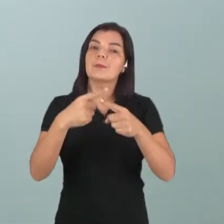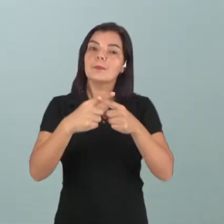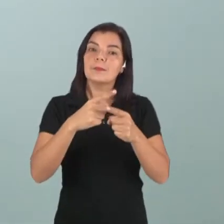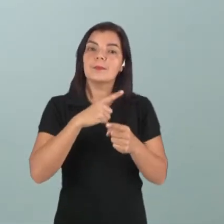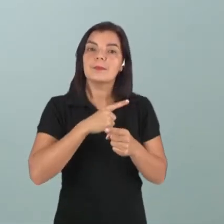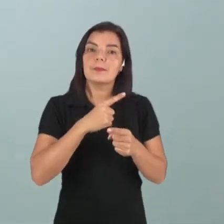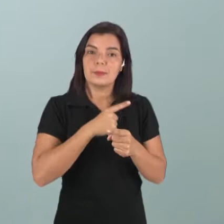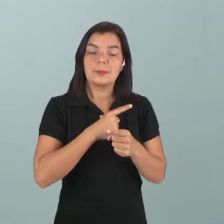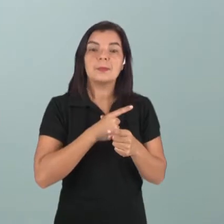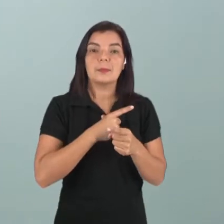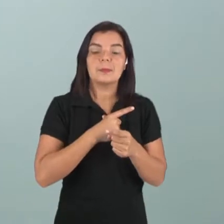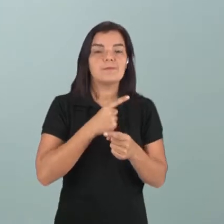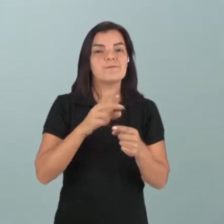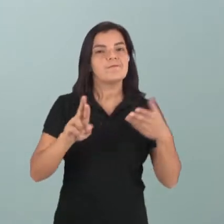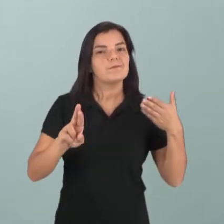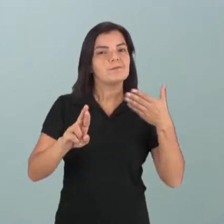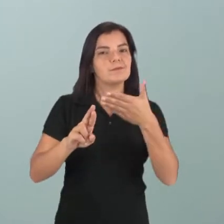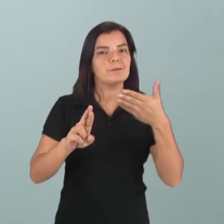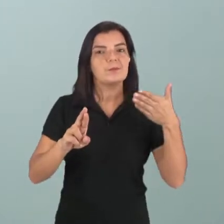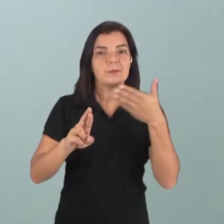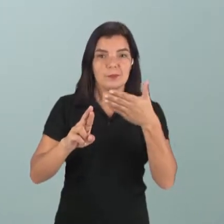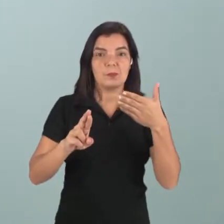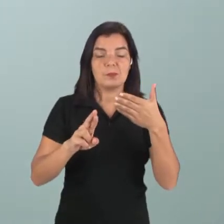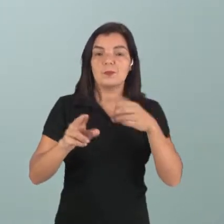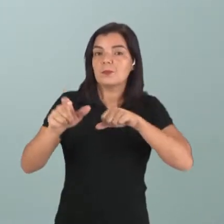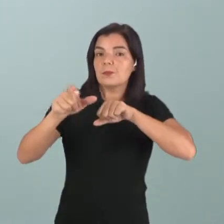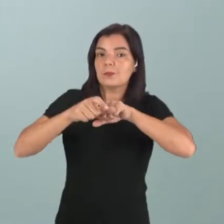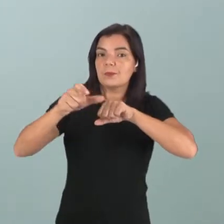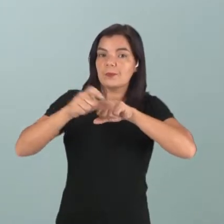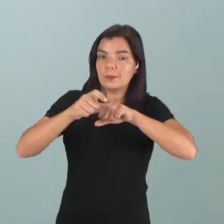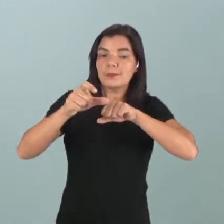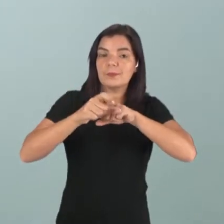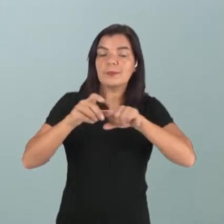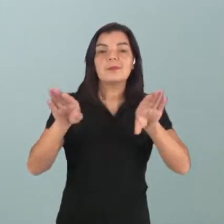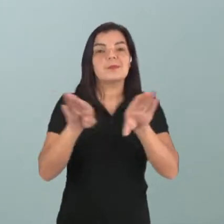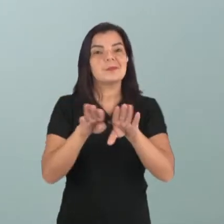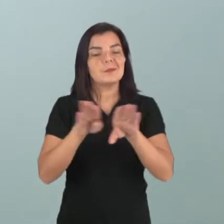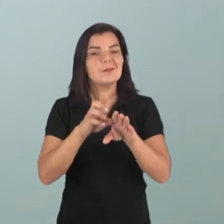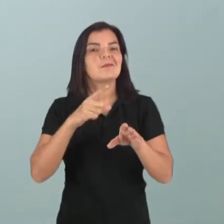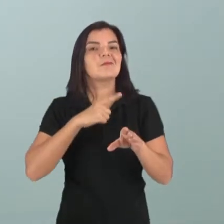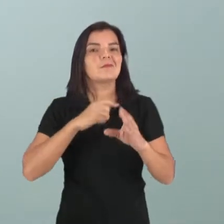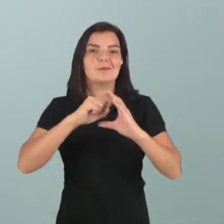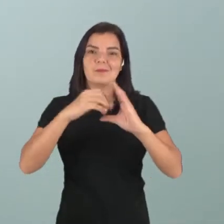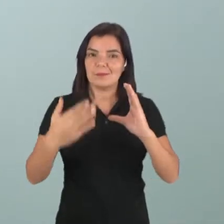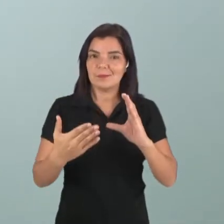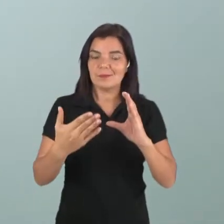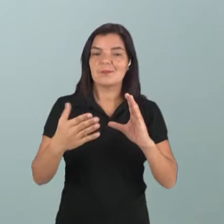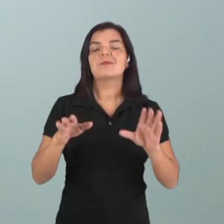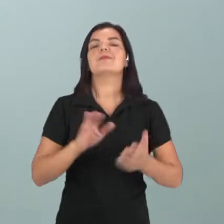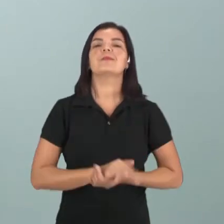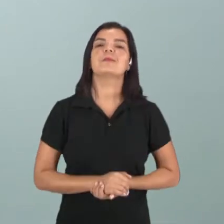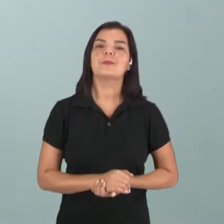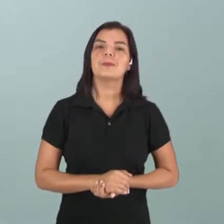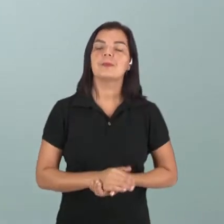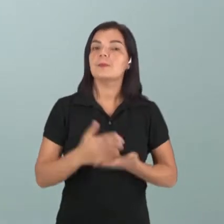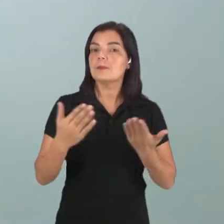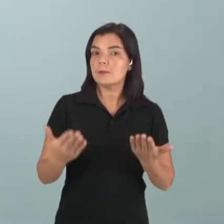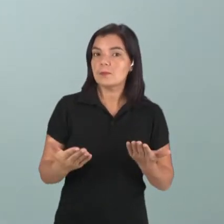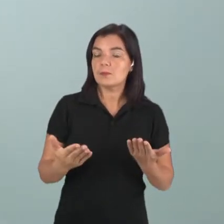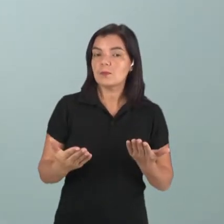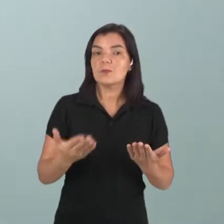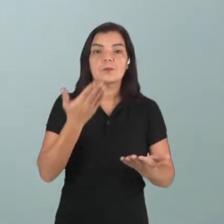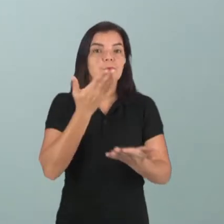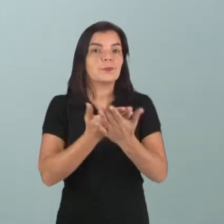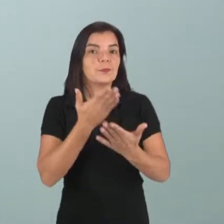né? Aí ela se refere a um substantivo, né? E ela tem essa função aí de caracterizar, tá? Para efeito